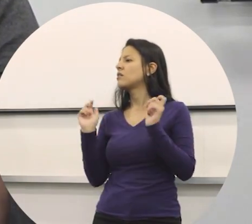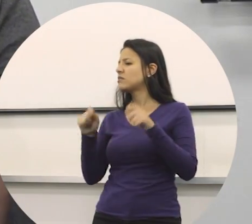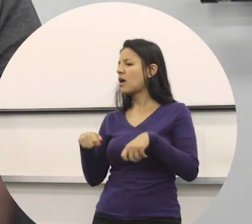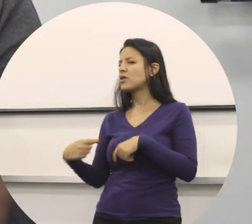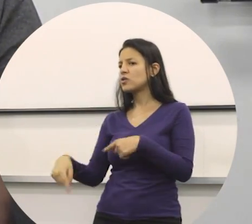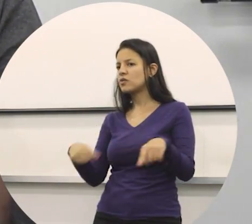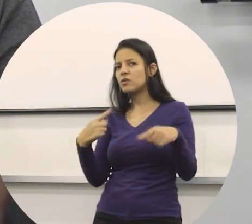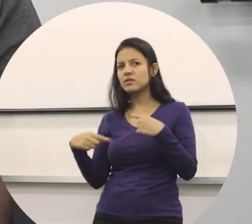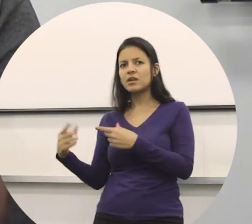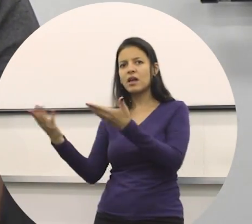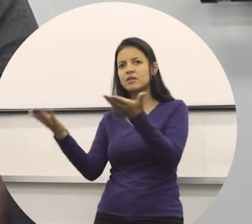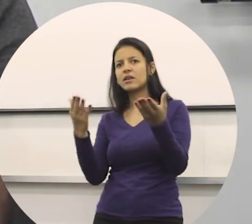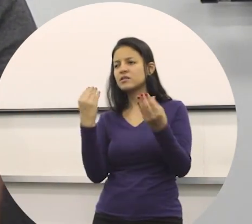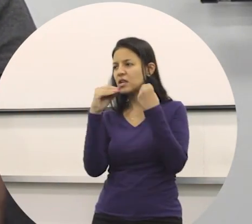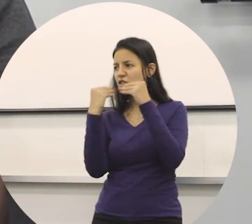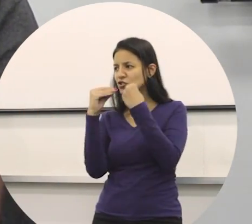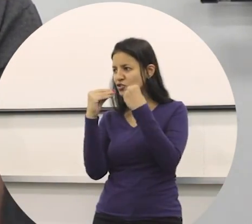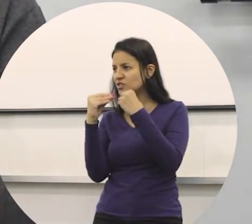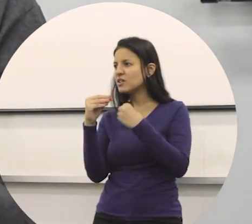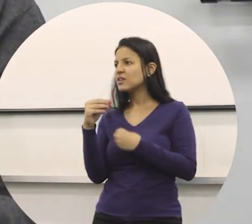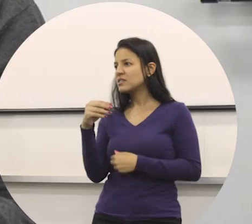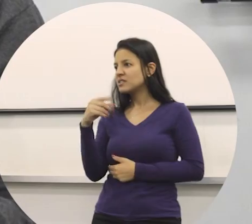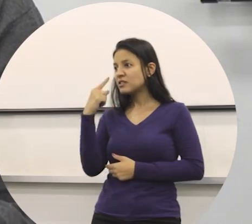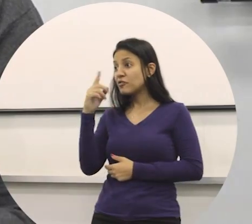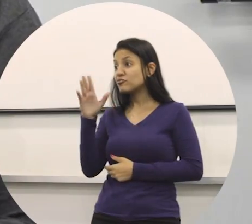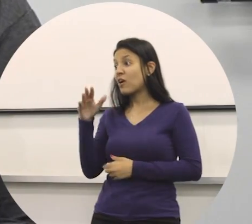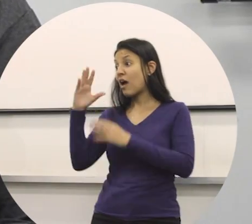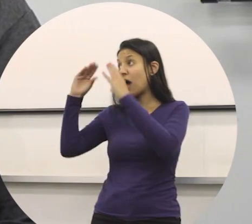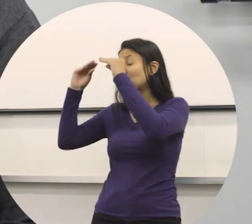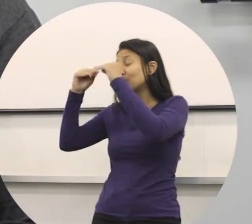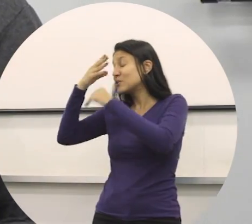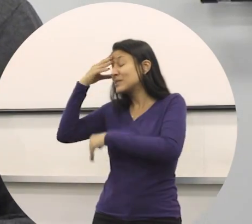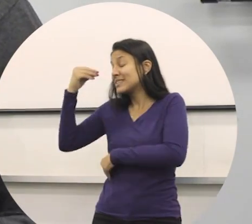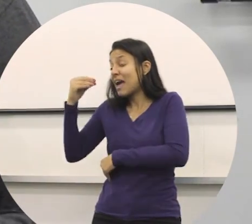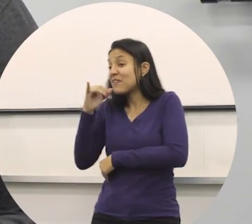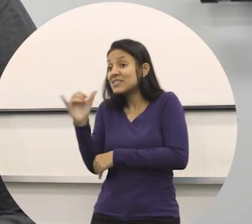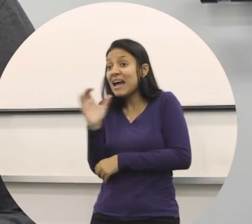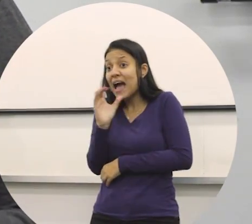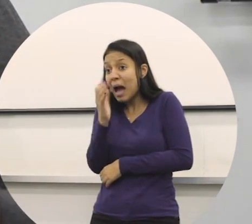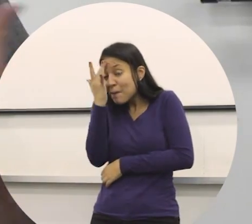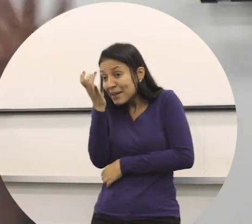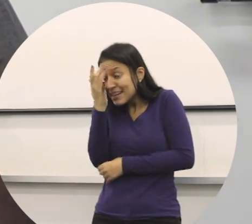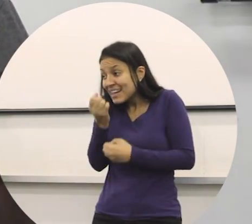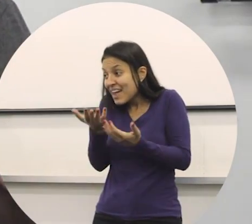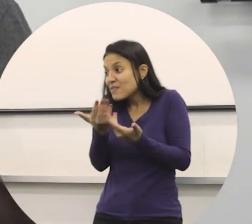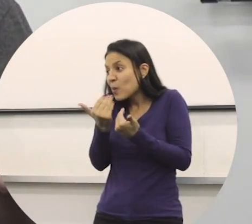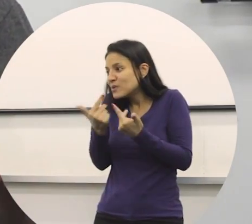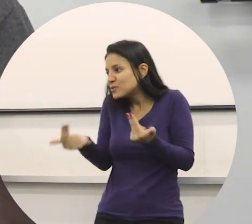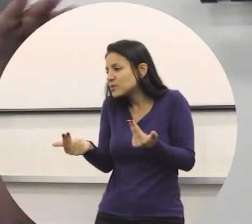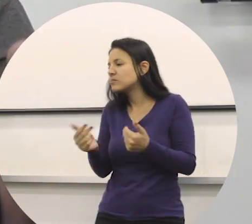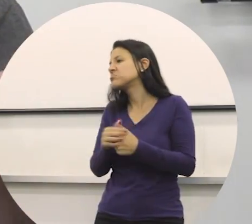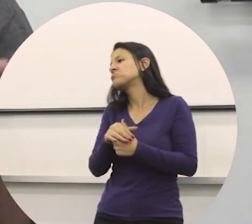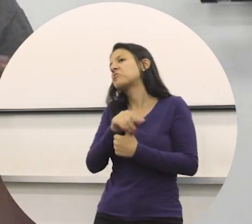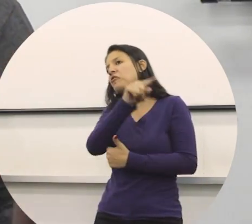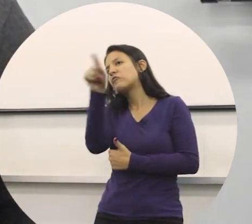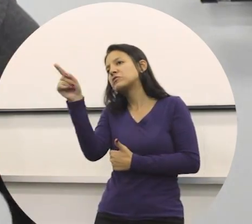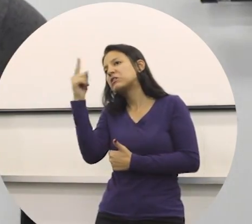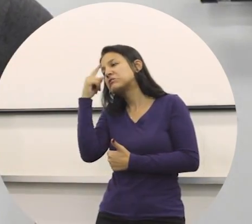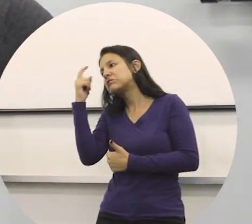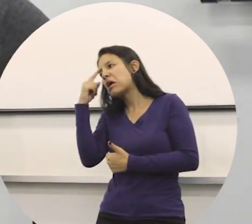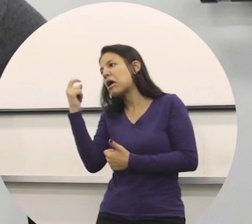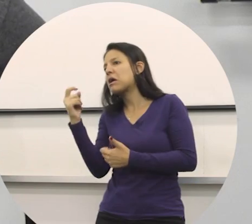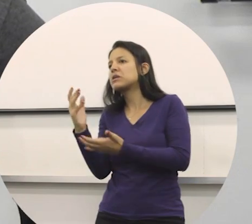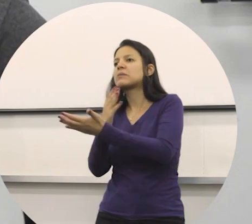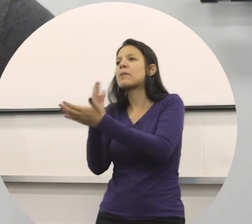trazer um lanchinho. Vocês viram que eu coloquei lá rápido, já estava de noite, eu tinha esquecido. E aí, não sei se vocês têm alguma ideia da gente dividir